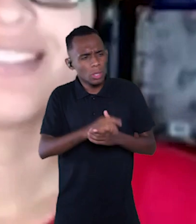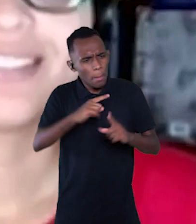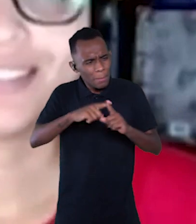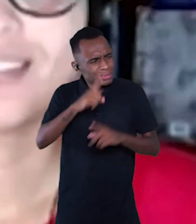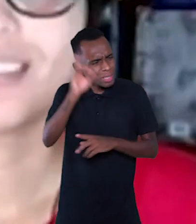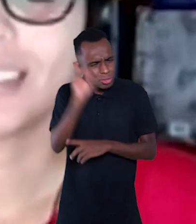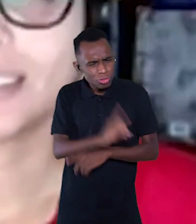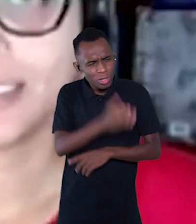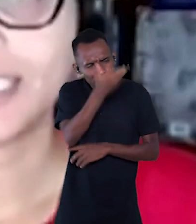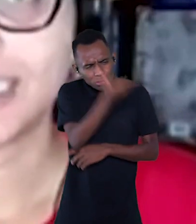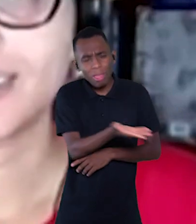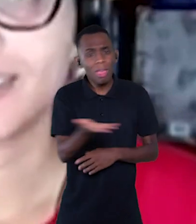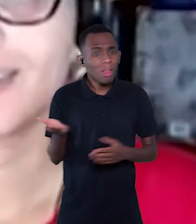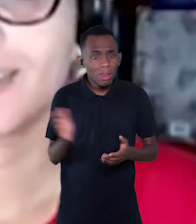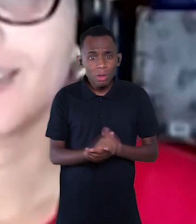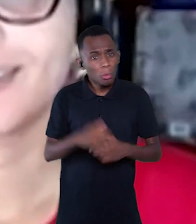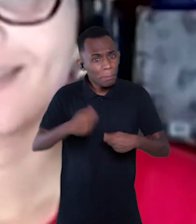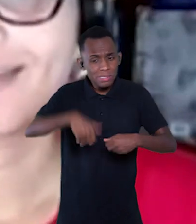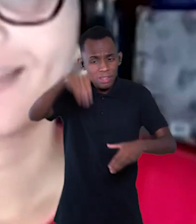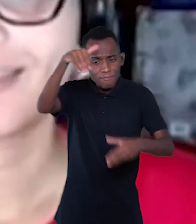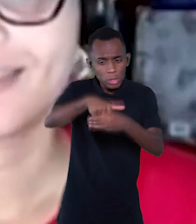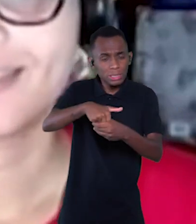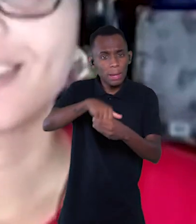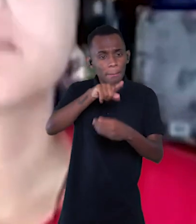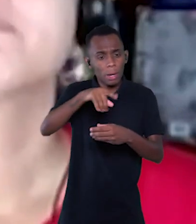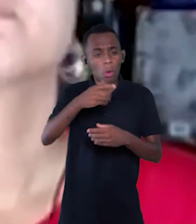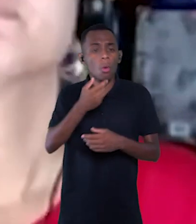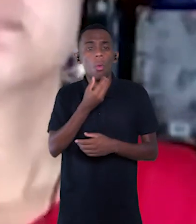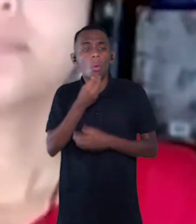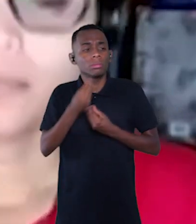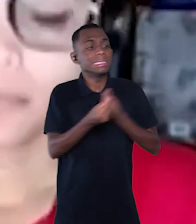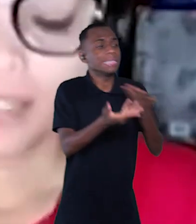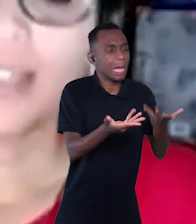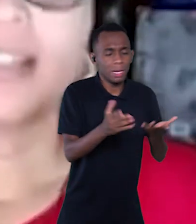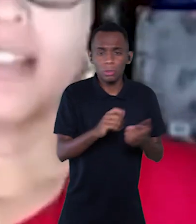não precisa, né, sim, de votar nele, porque ele vai te dar isso.